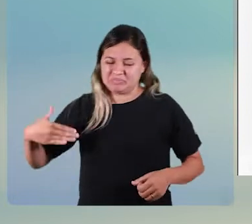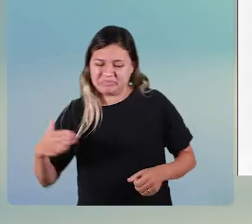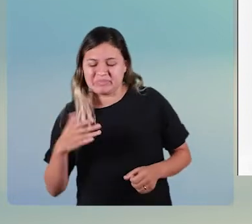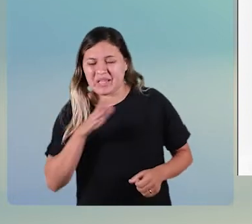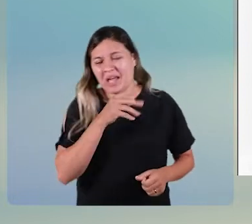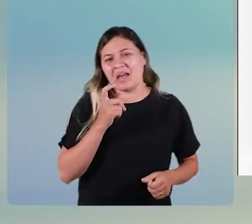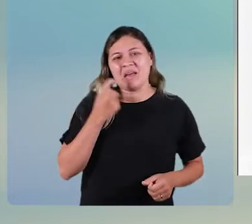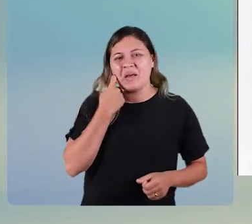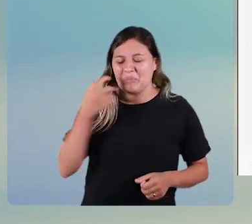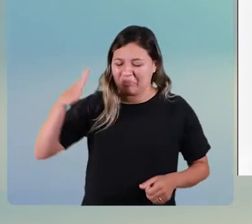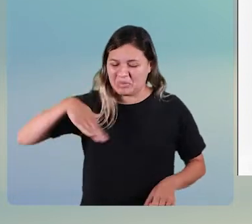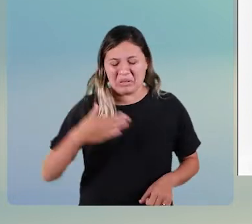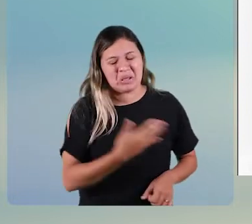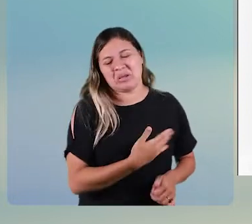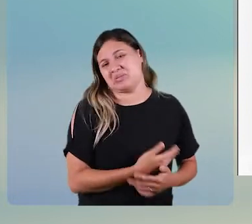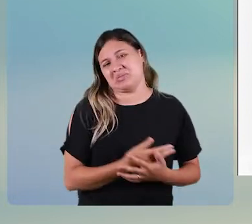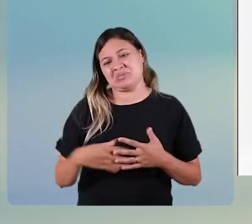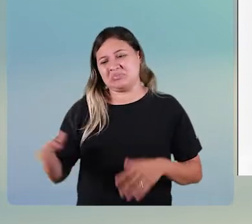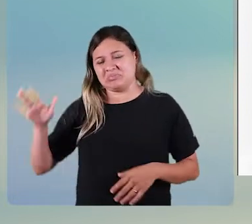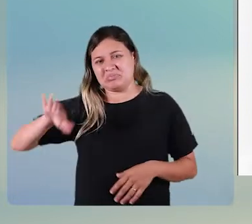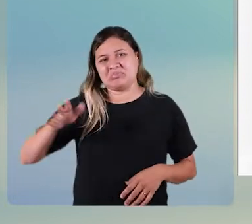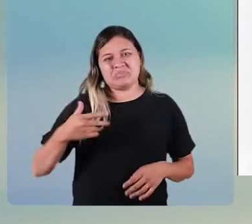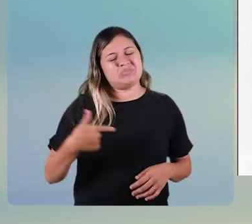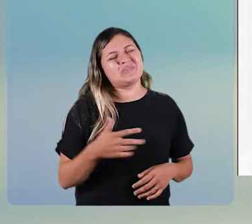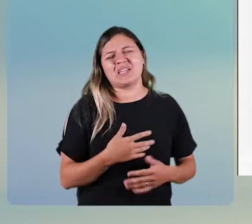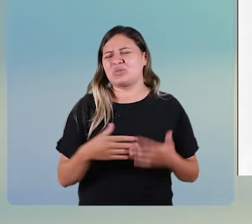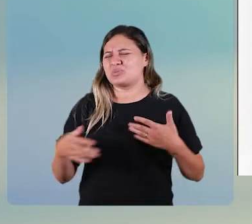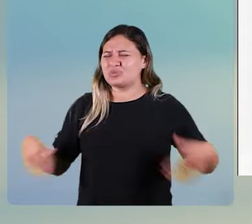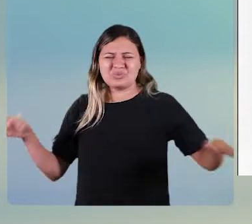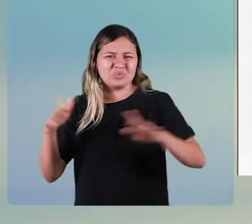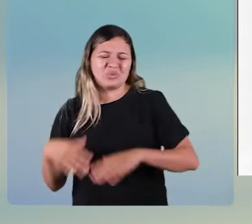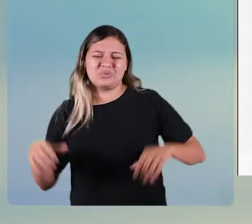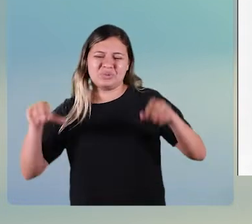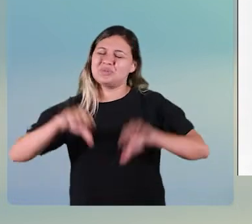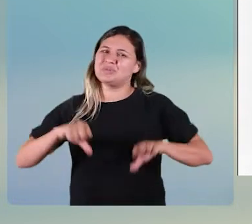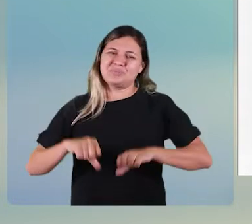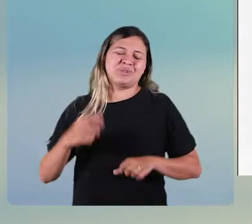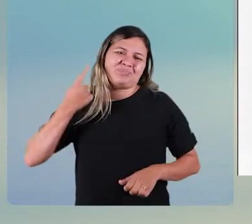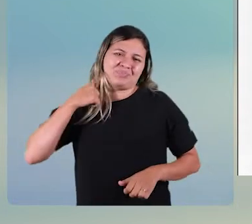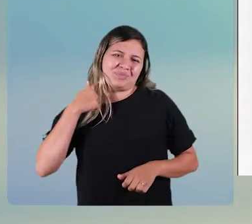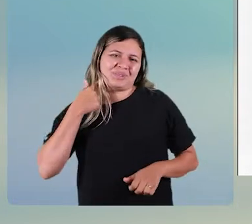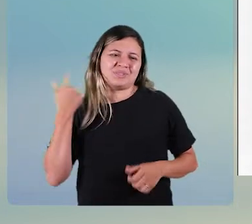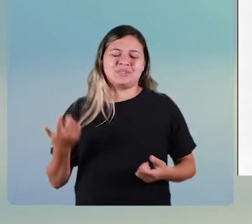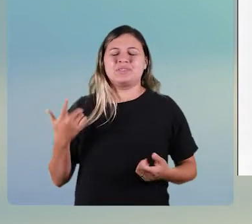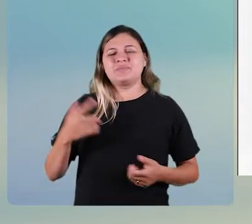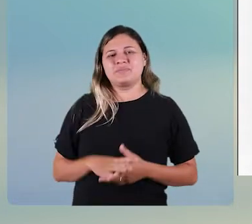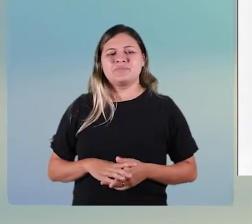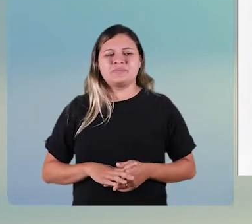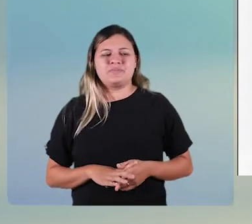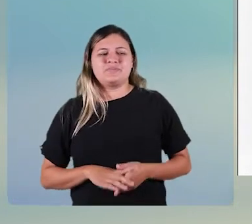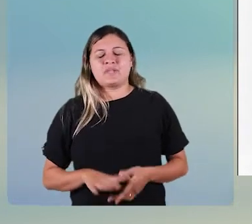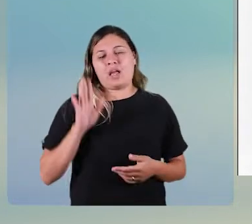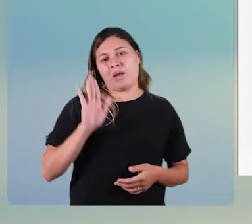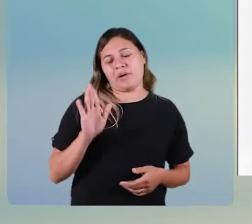da costa, tá certo? Então, uma das principais desvantagens são os acidentes que podem acontecer, mas também nós temos